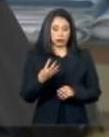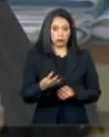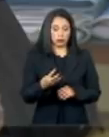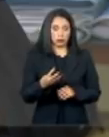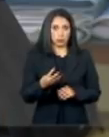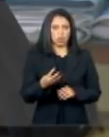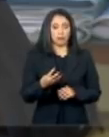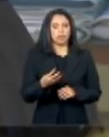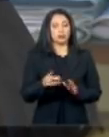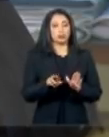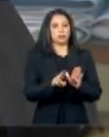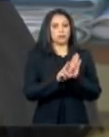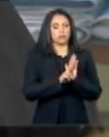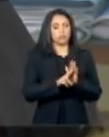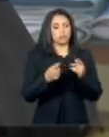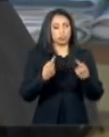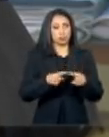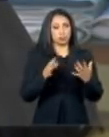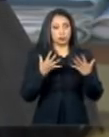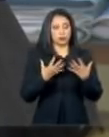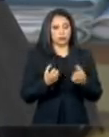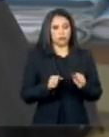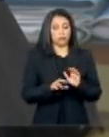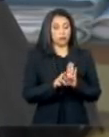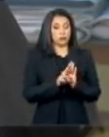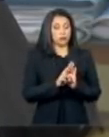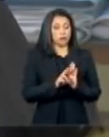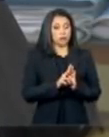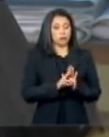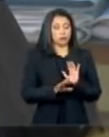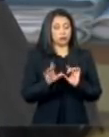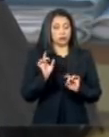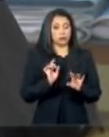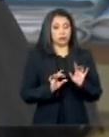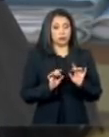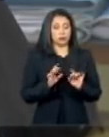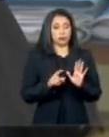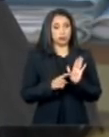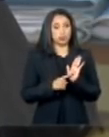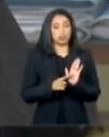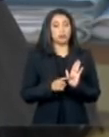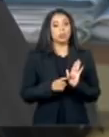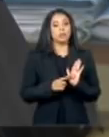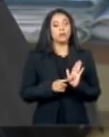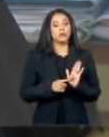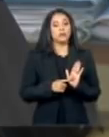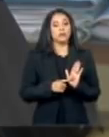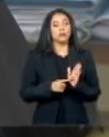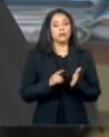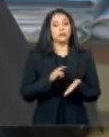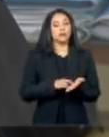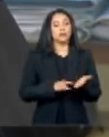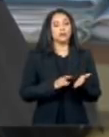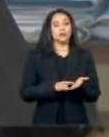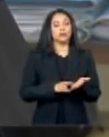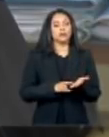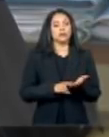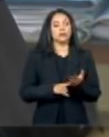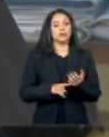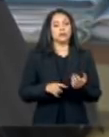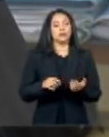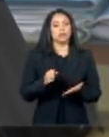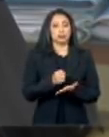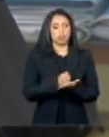a um recurso extraordinário apresenta preliminar formal e fundamentada de repercussão geral na